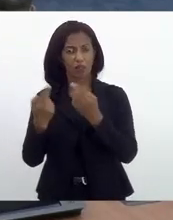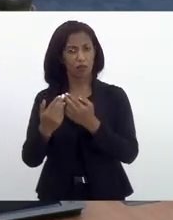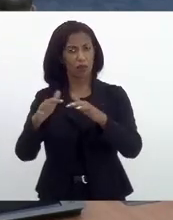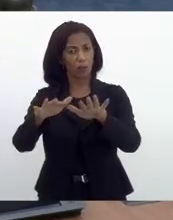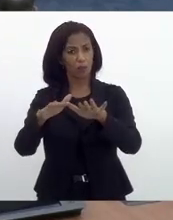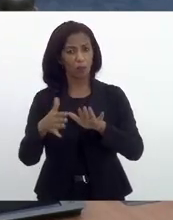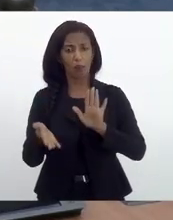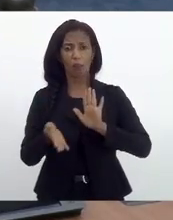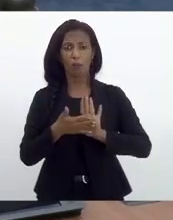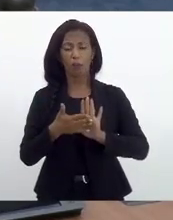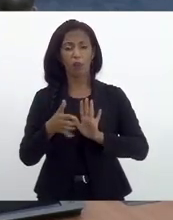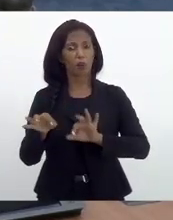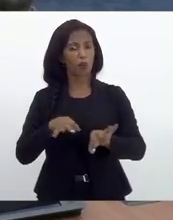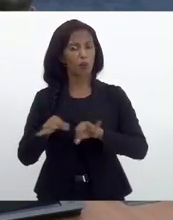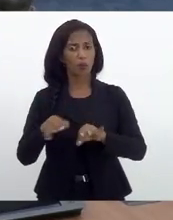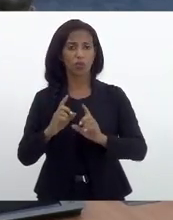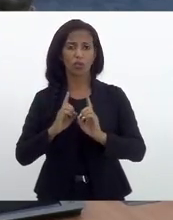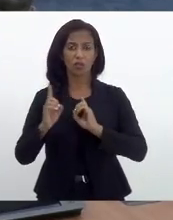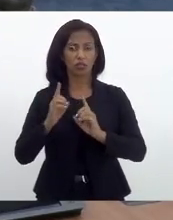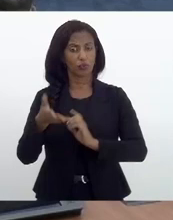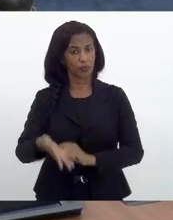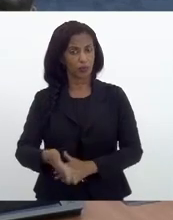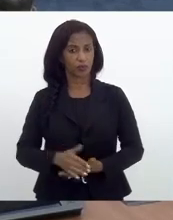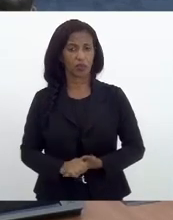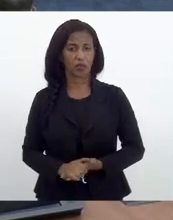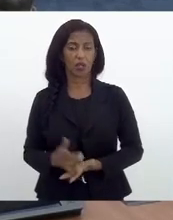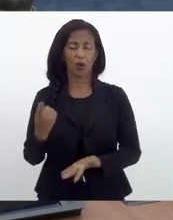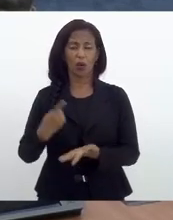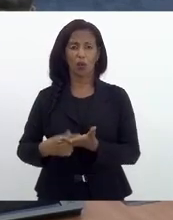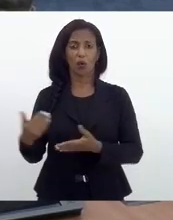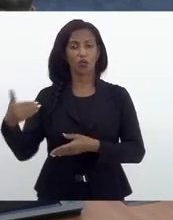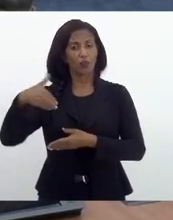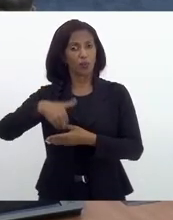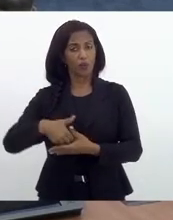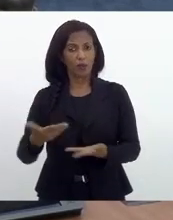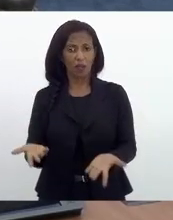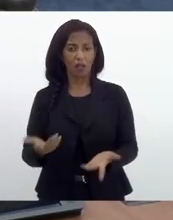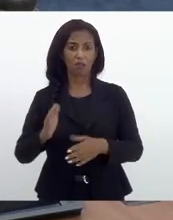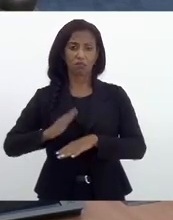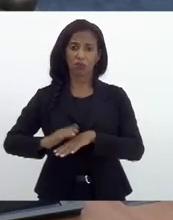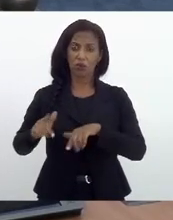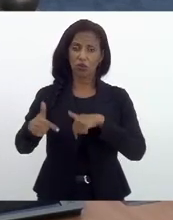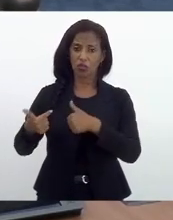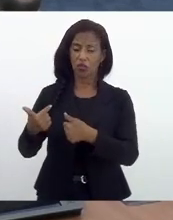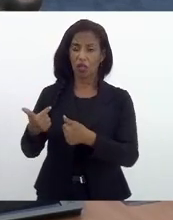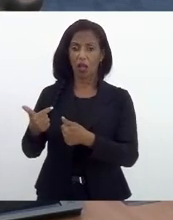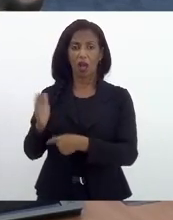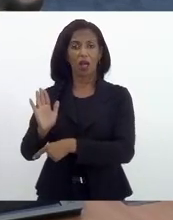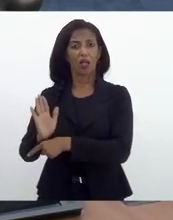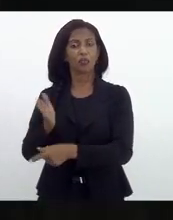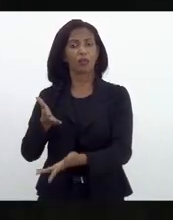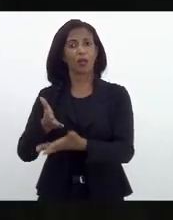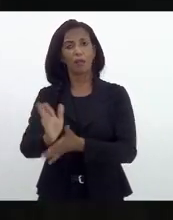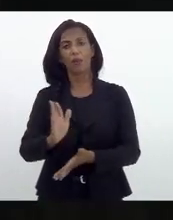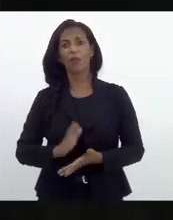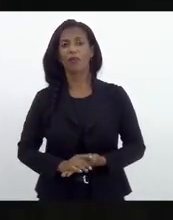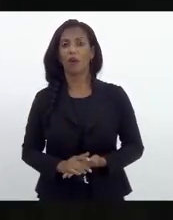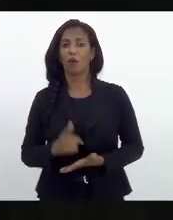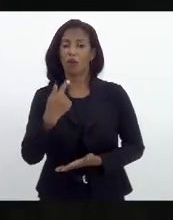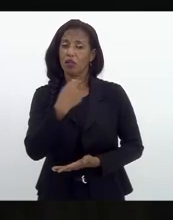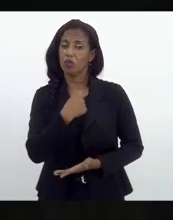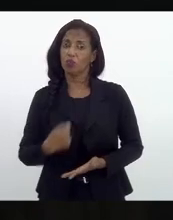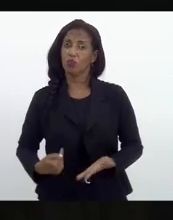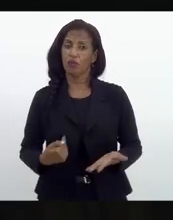um projeto e a gente discute aqui se é um acordo de botar para votar e de ajudá-la a aprovar daí para o governo sancionar outro